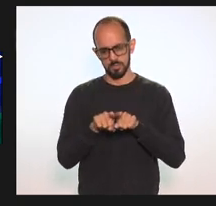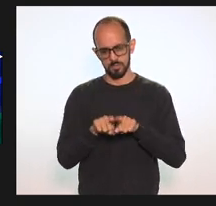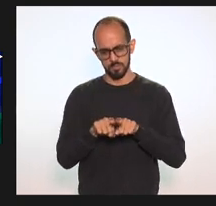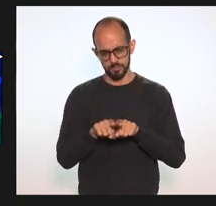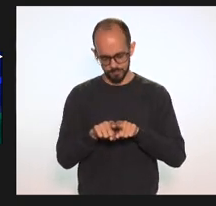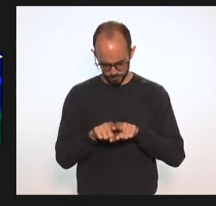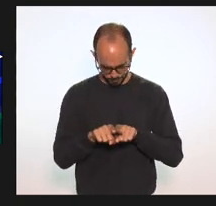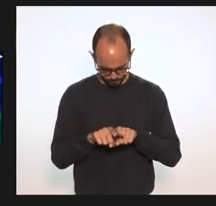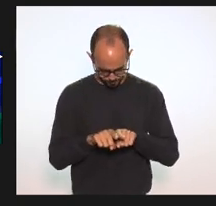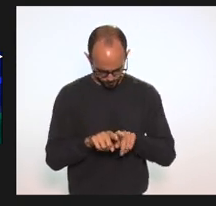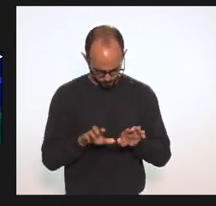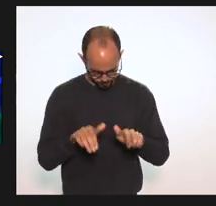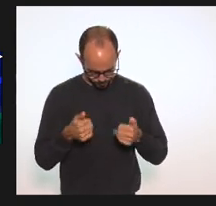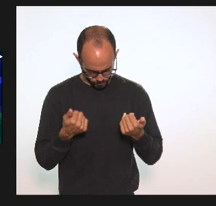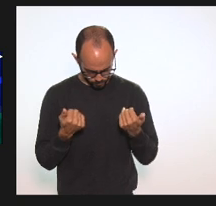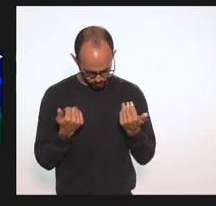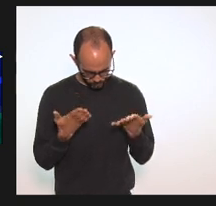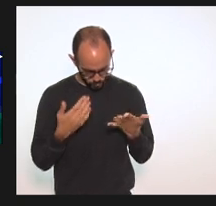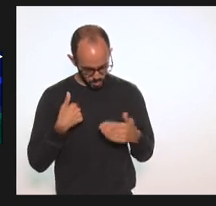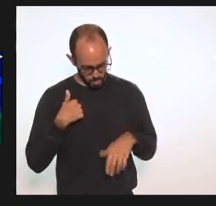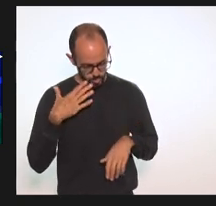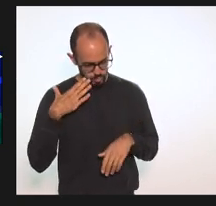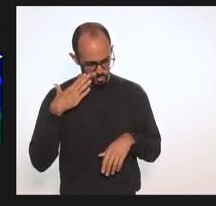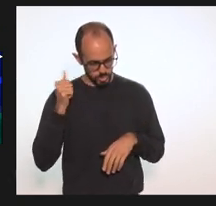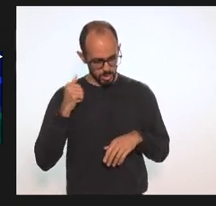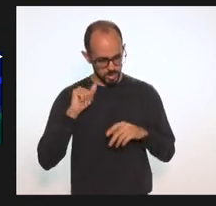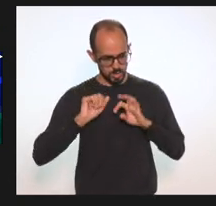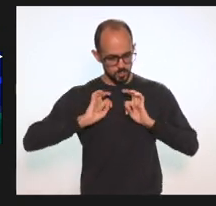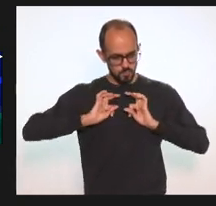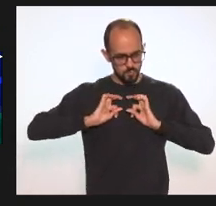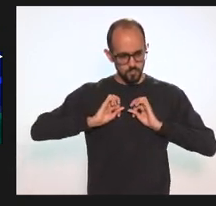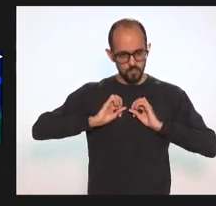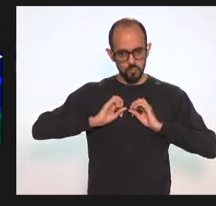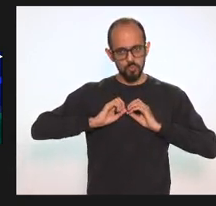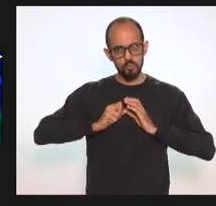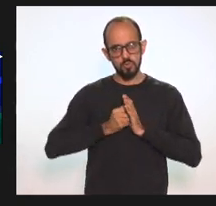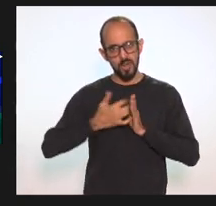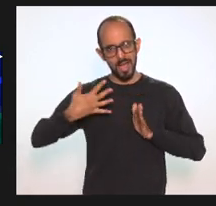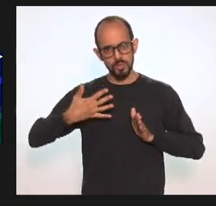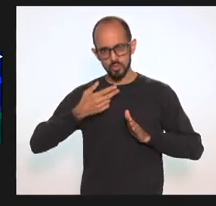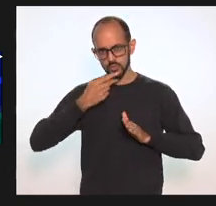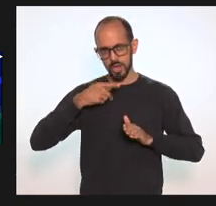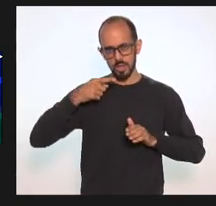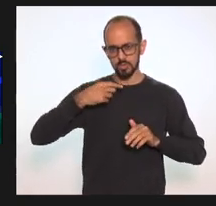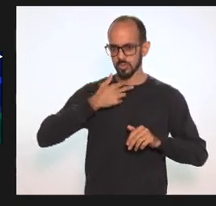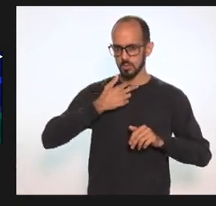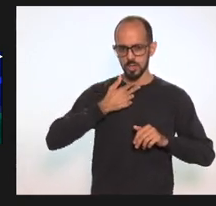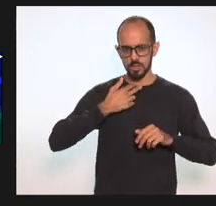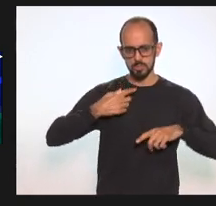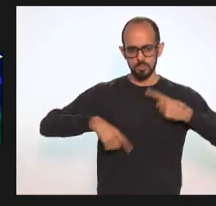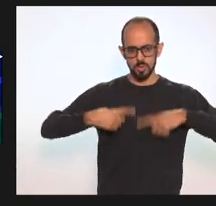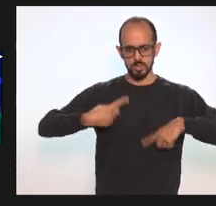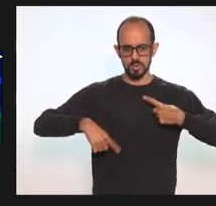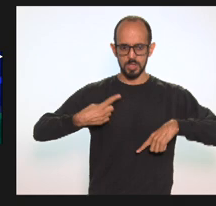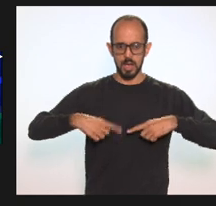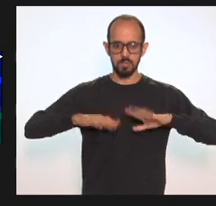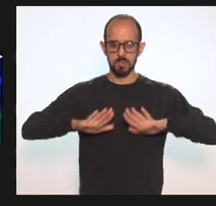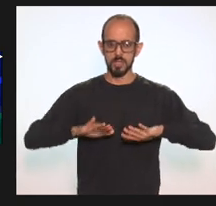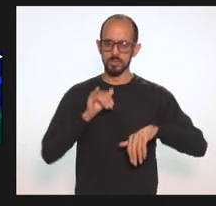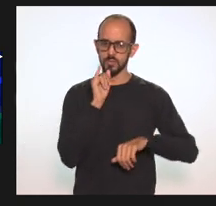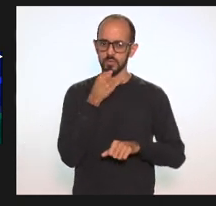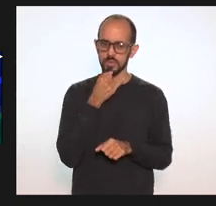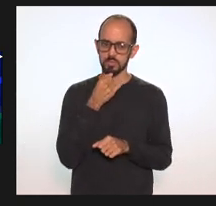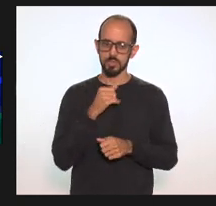assim eu os tem que muito falar do interior médio e não devemos politizar mas